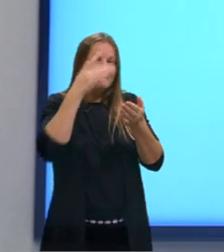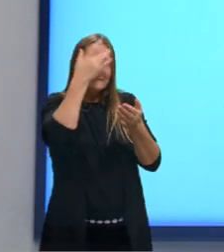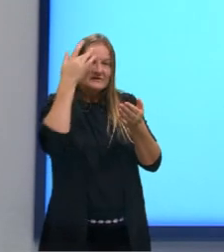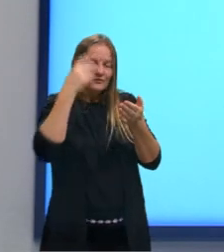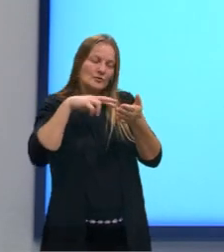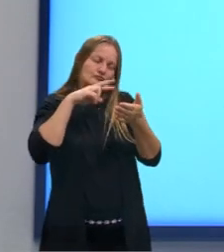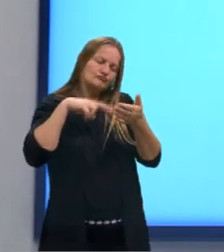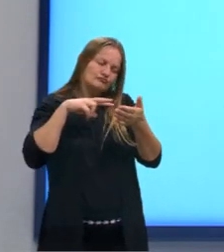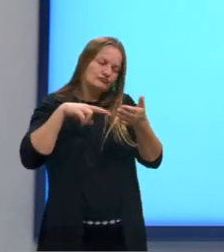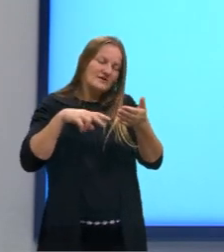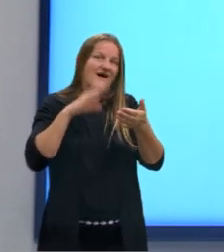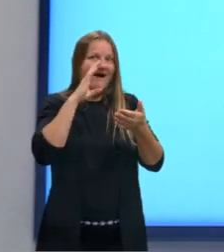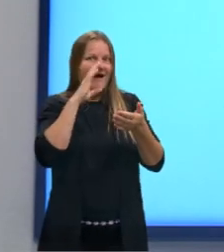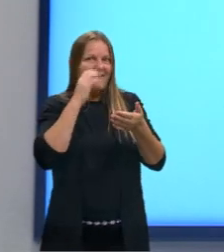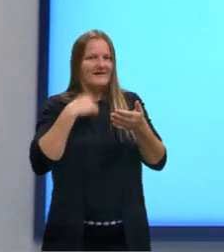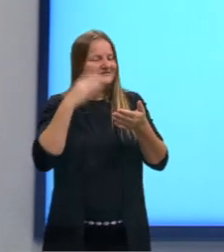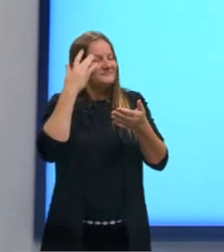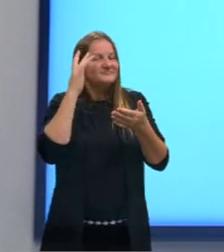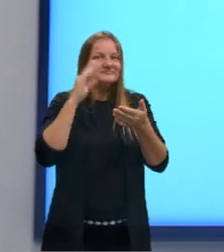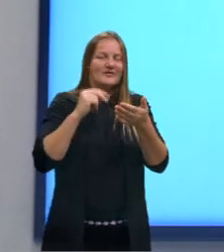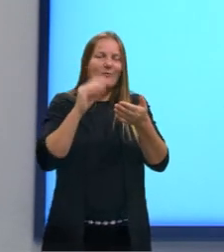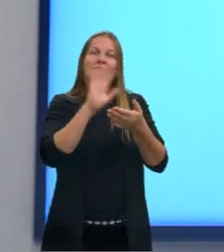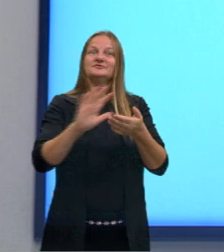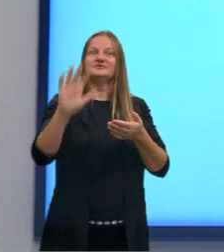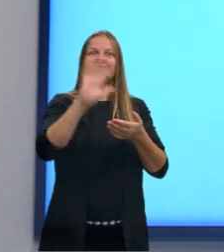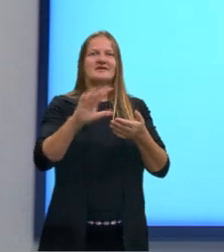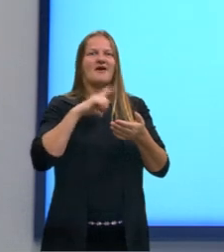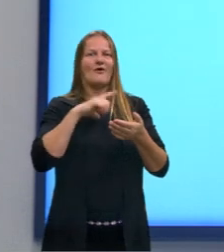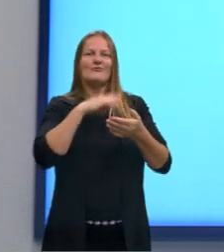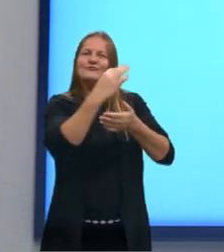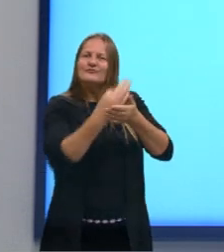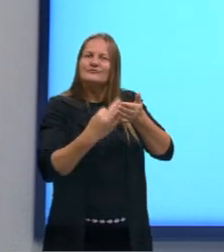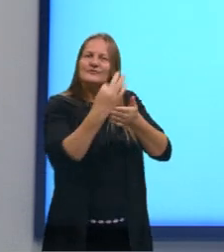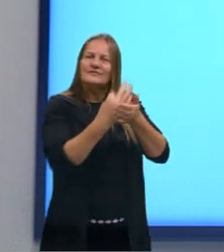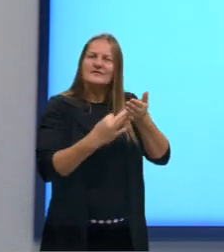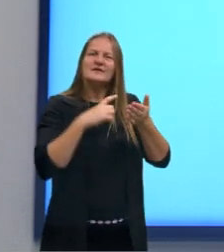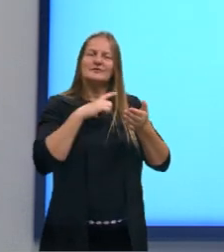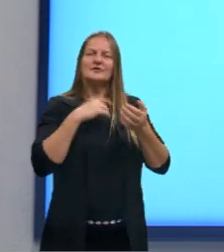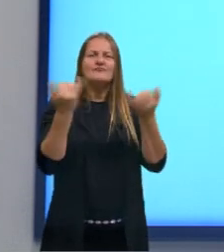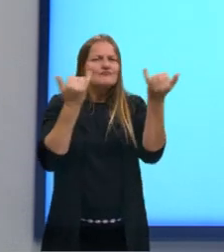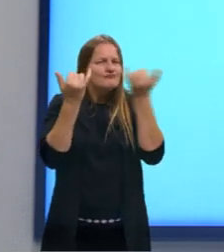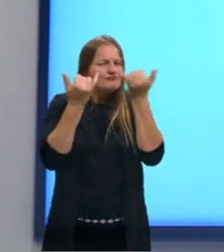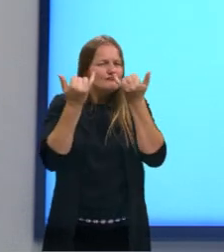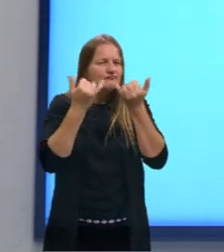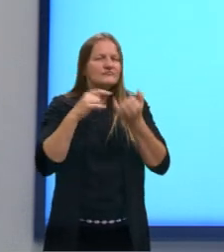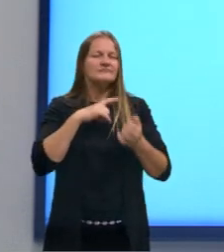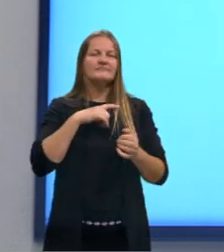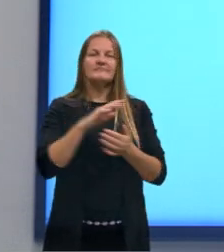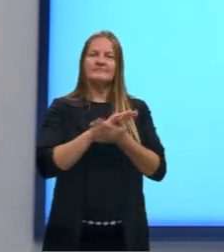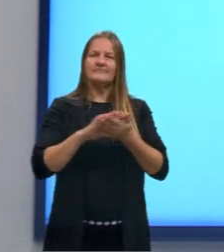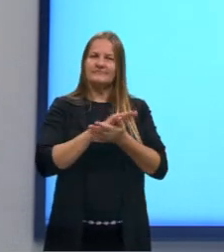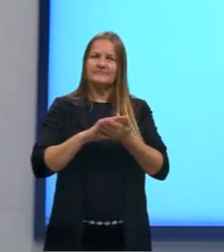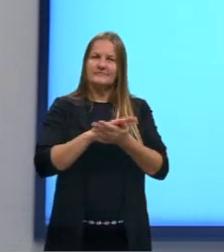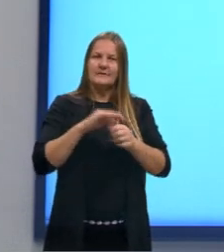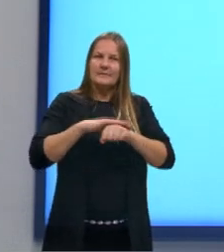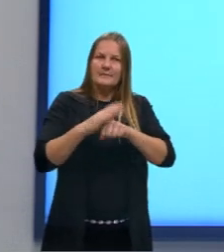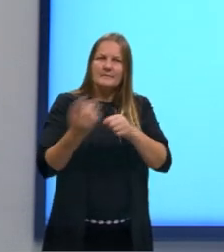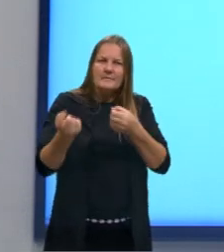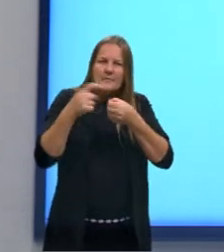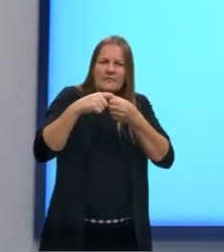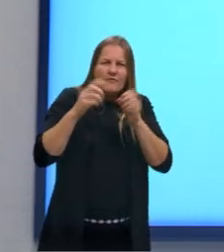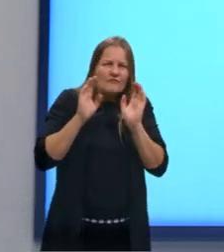a palavra agora de modo geral em textos que são textos informativos que não são desses mais